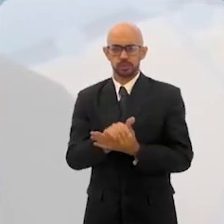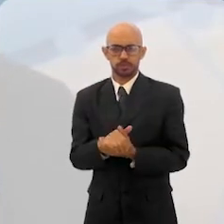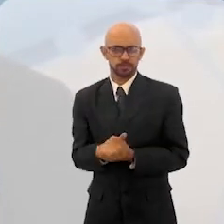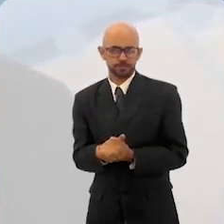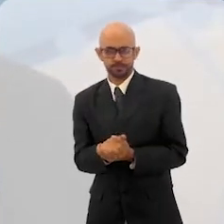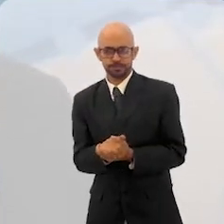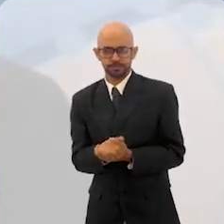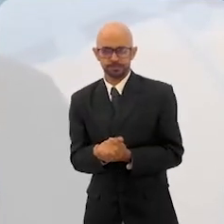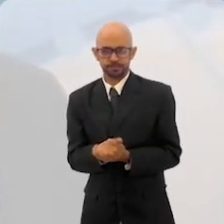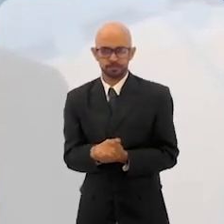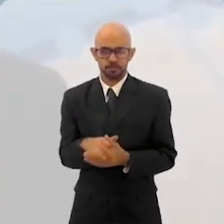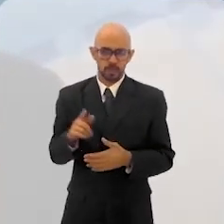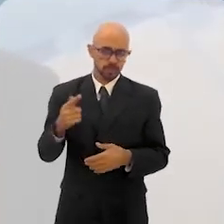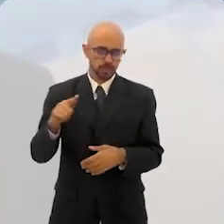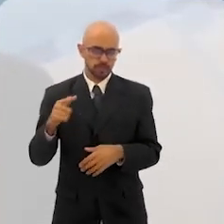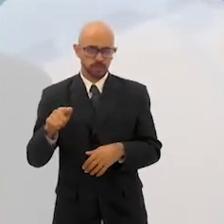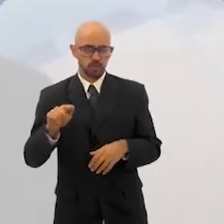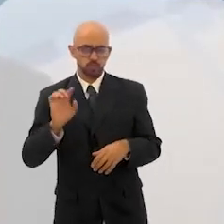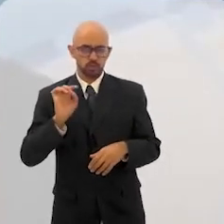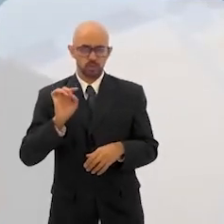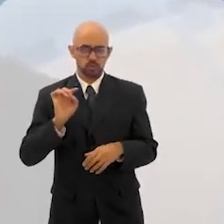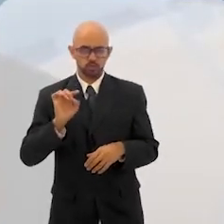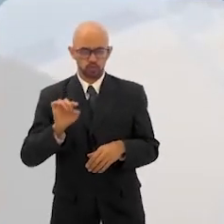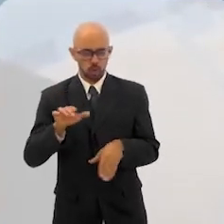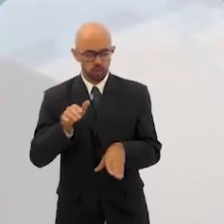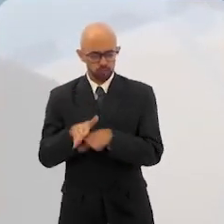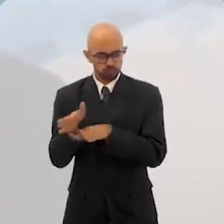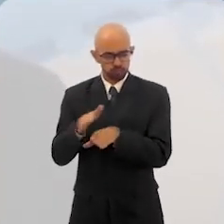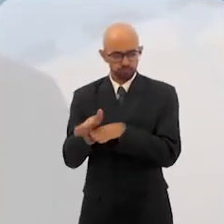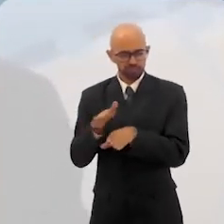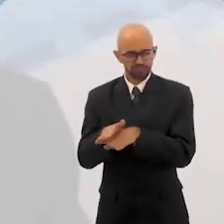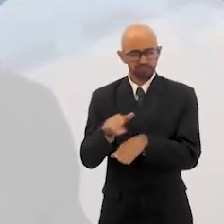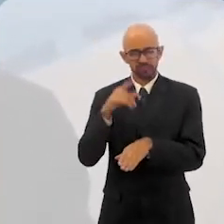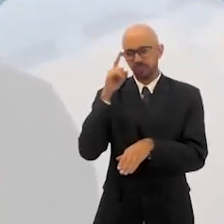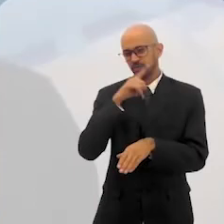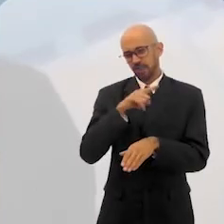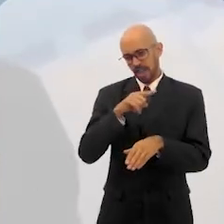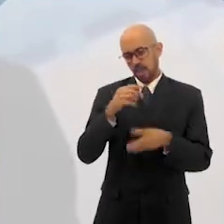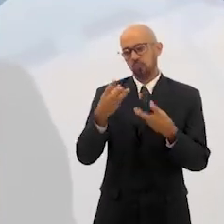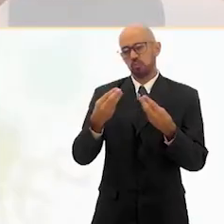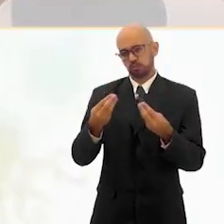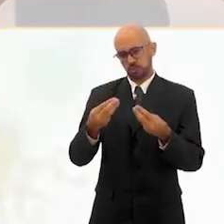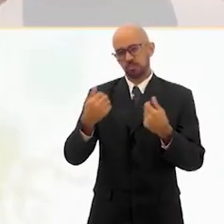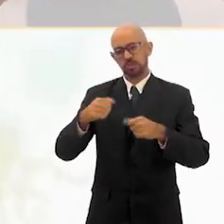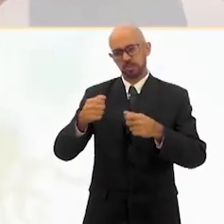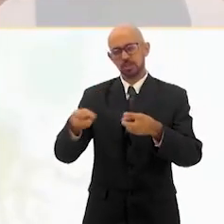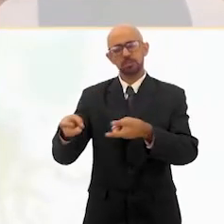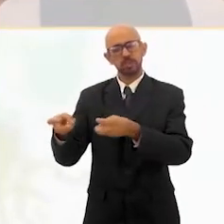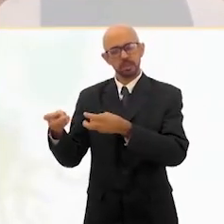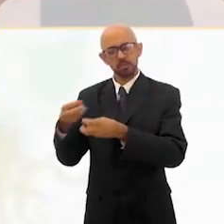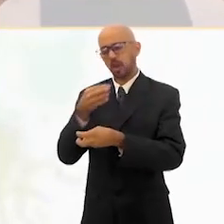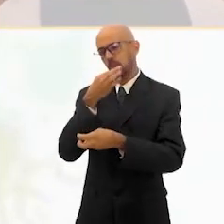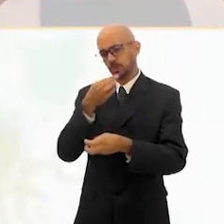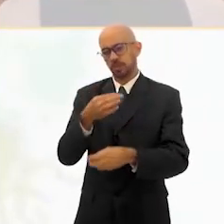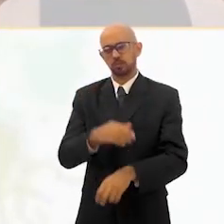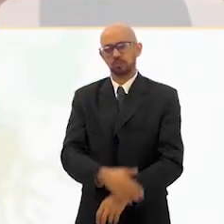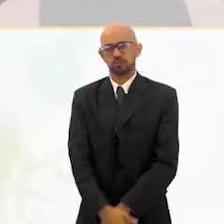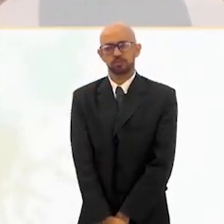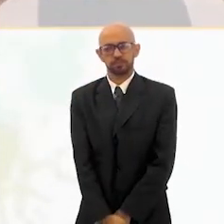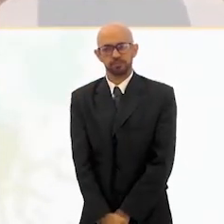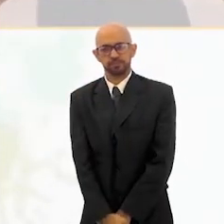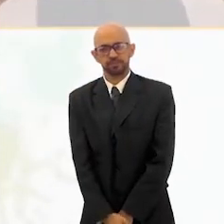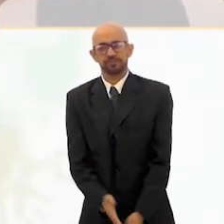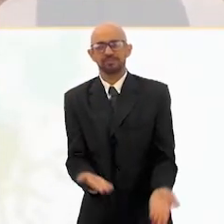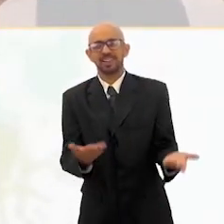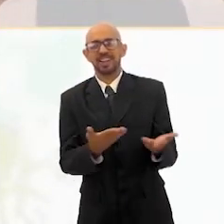que uma gestão que você só direciona, você também erra muito mais. Eu acho que você precisa ouvir mais as pessoas.